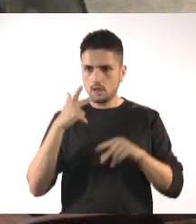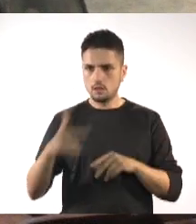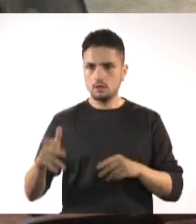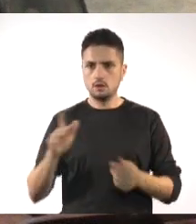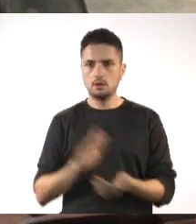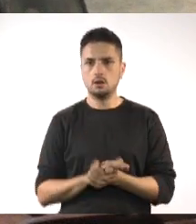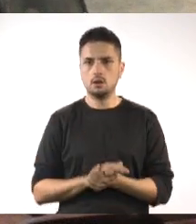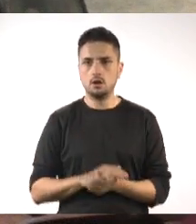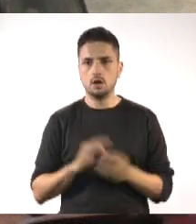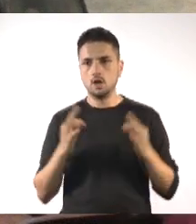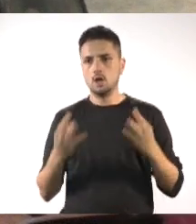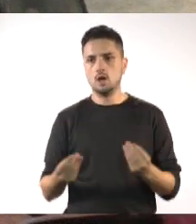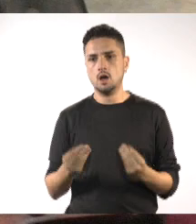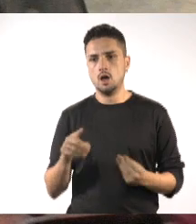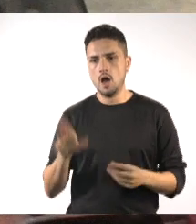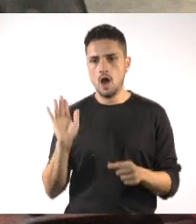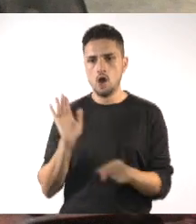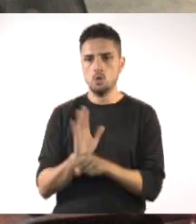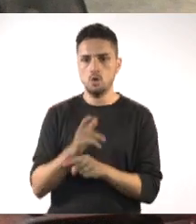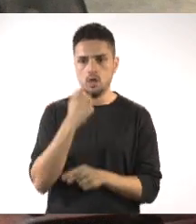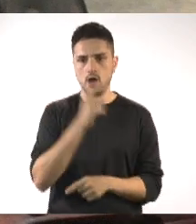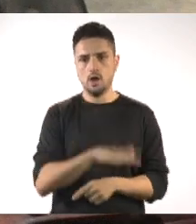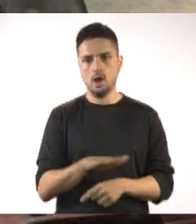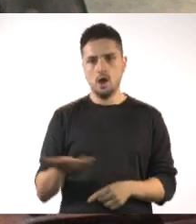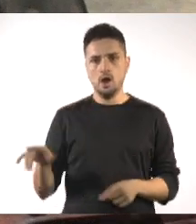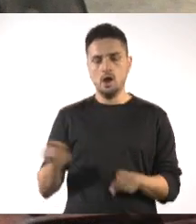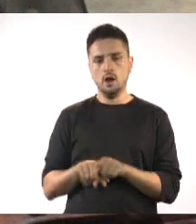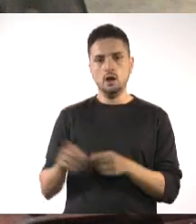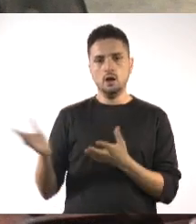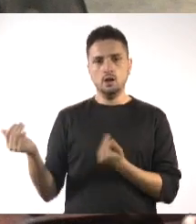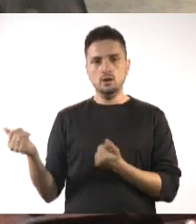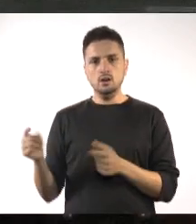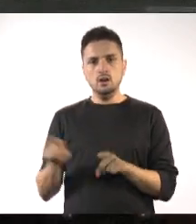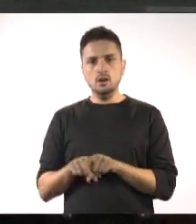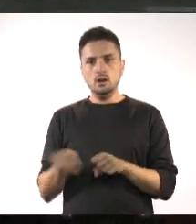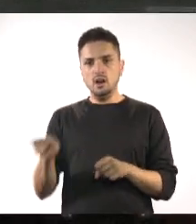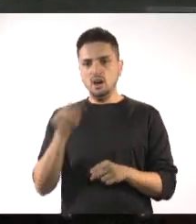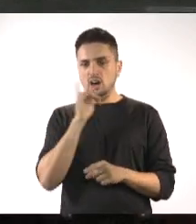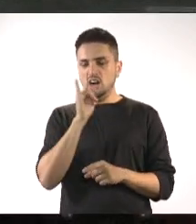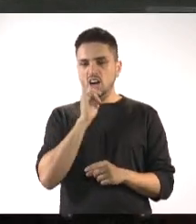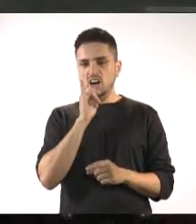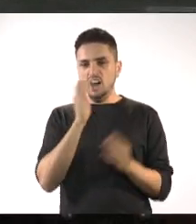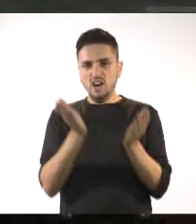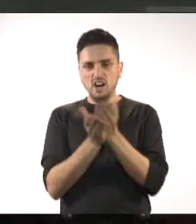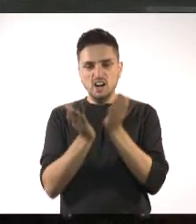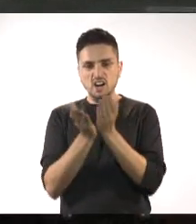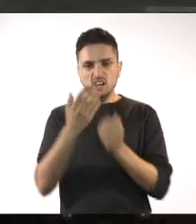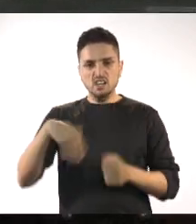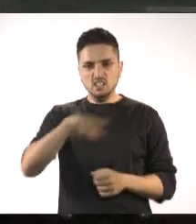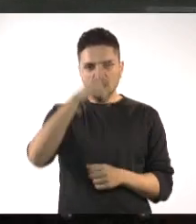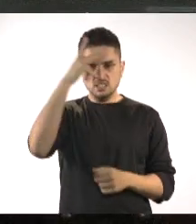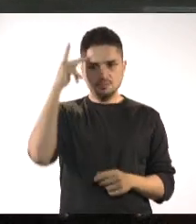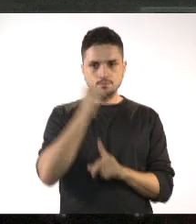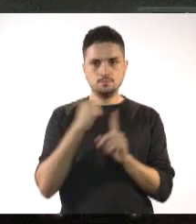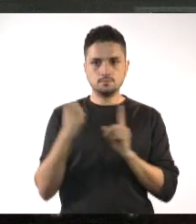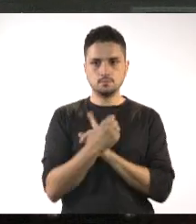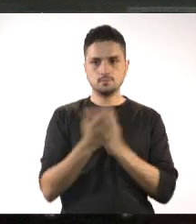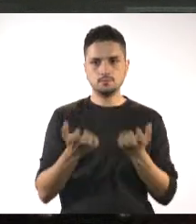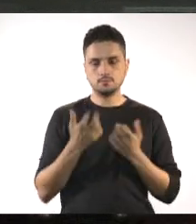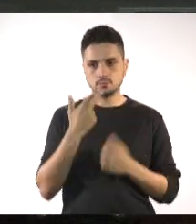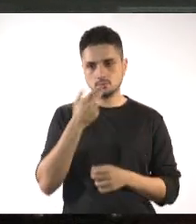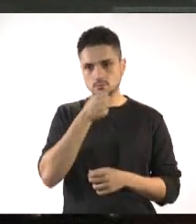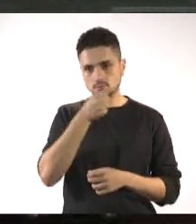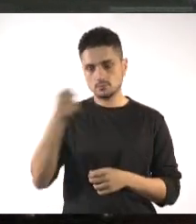só por nossas crianças e jovens, mas seu exemplo para tantos cristãos e cidadãos em geral. Queria passar agora a palavra